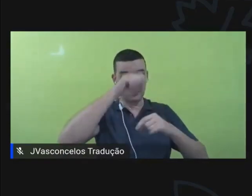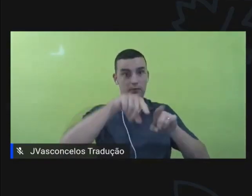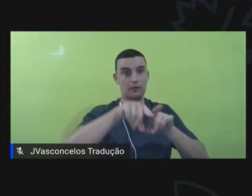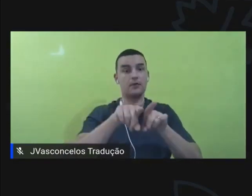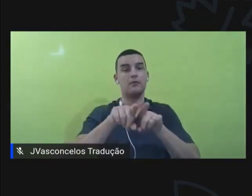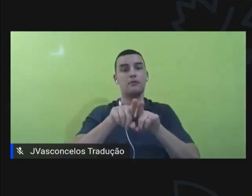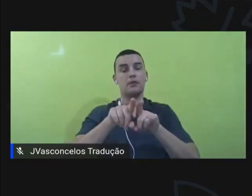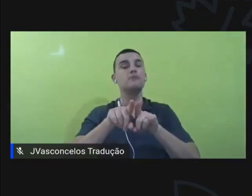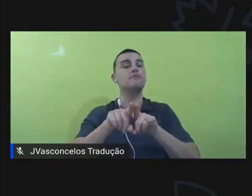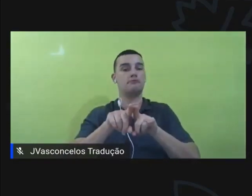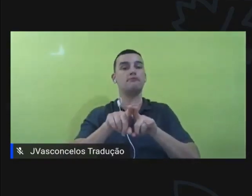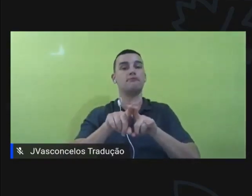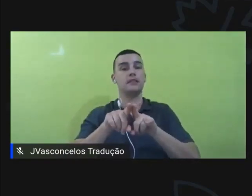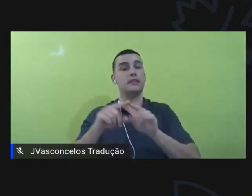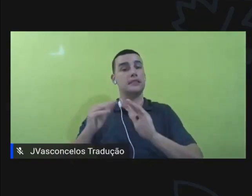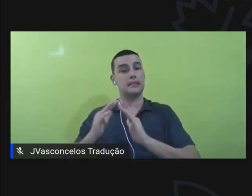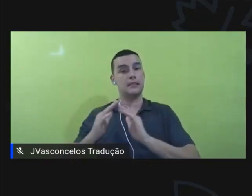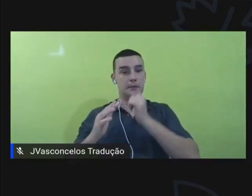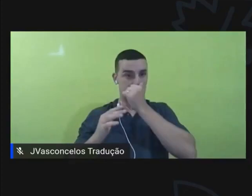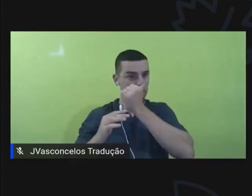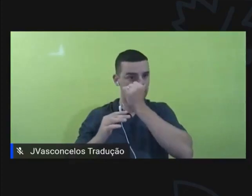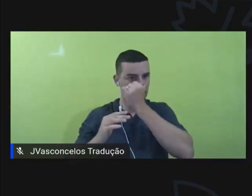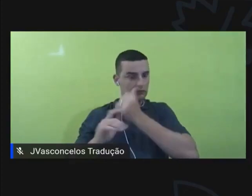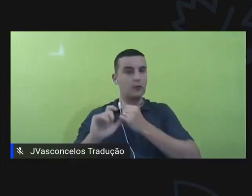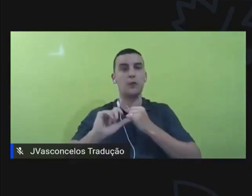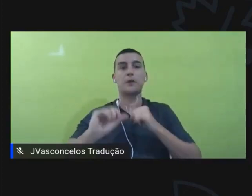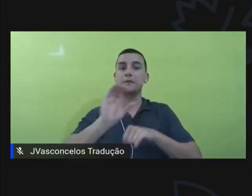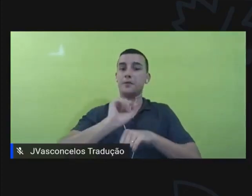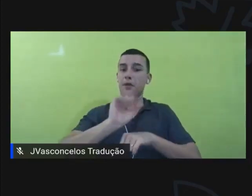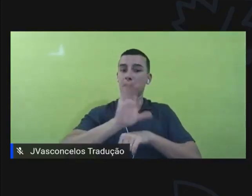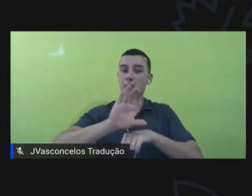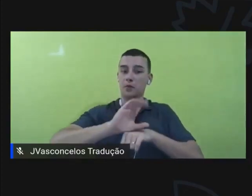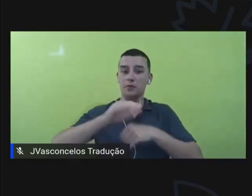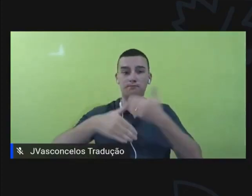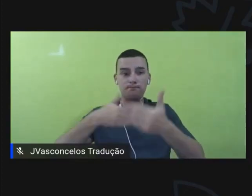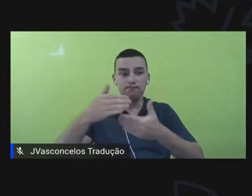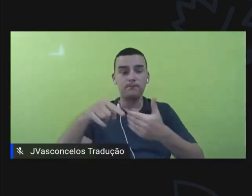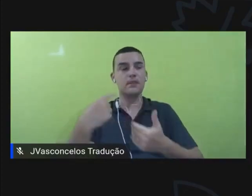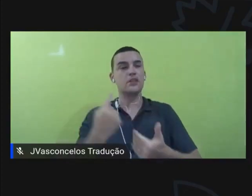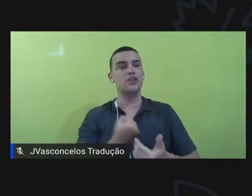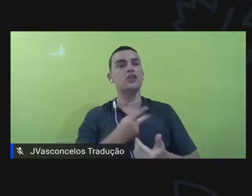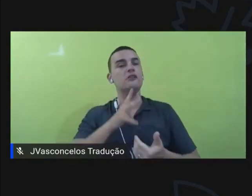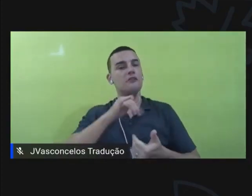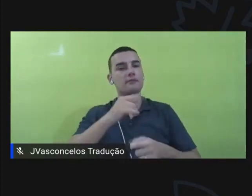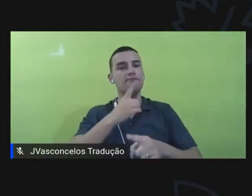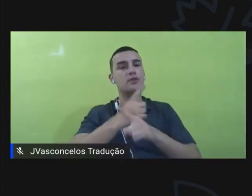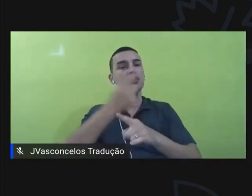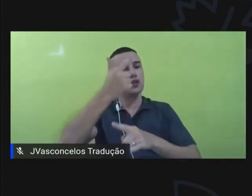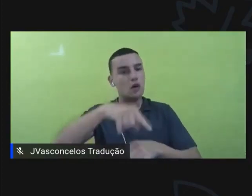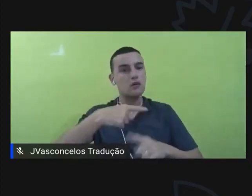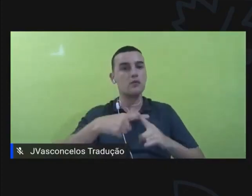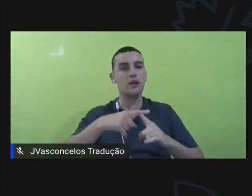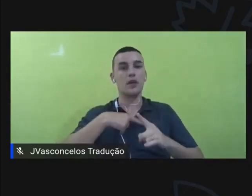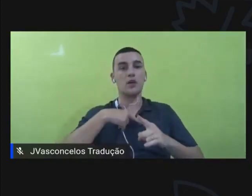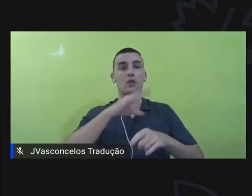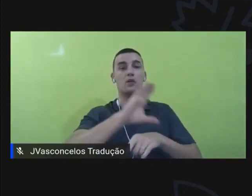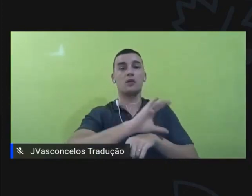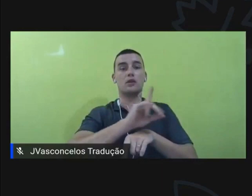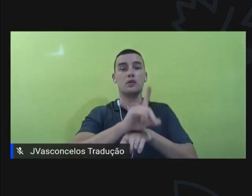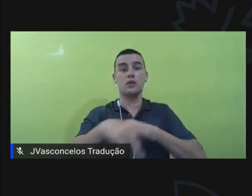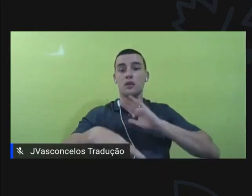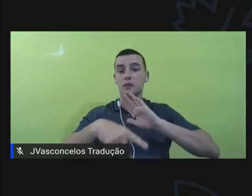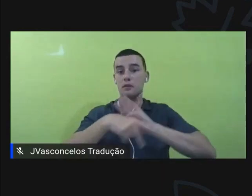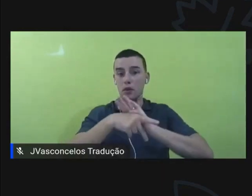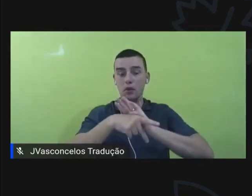nos encontrar, porque eu coordeno o módulo de impedimento intelectual com toda a minha equipe. Podemos iniciar,